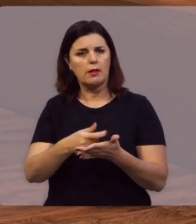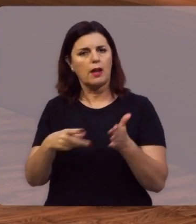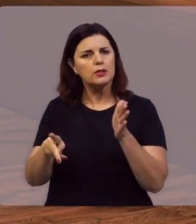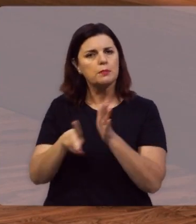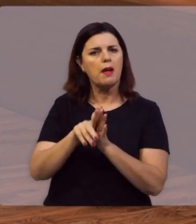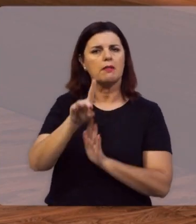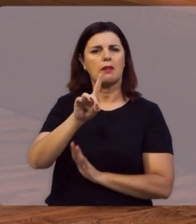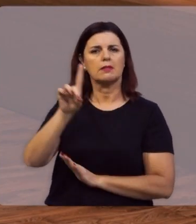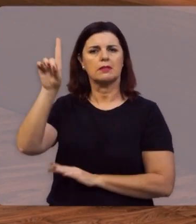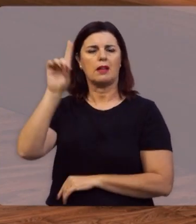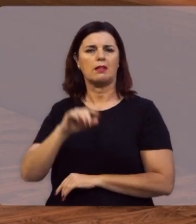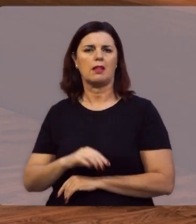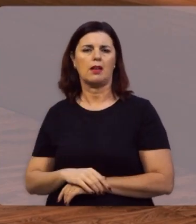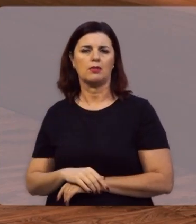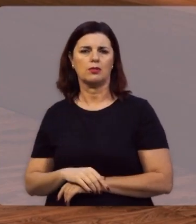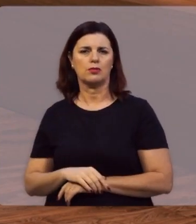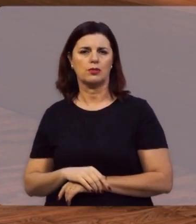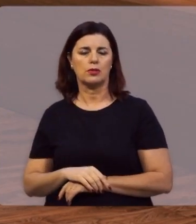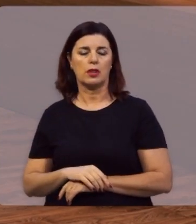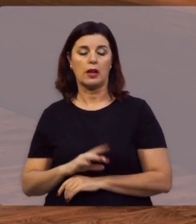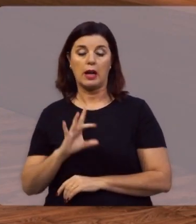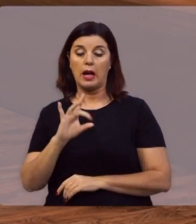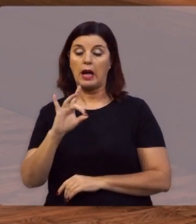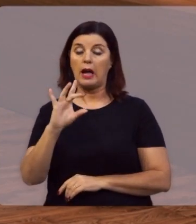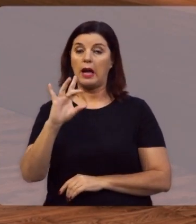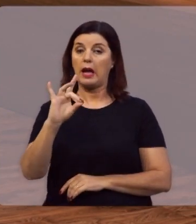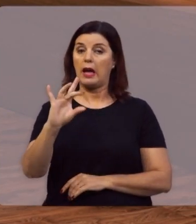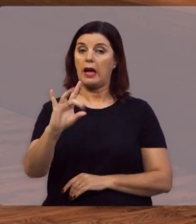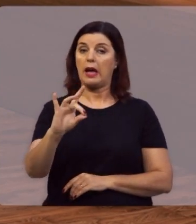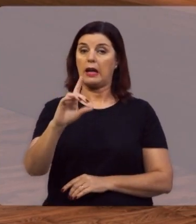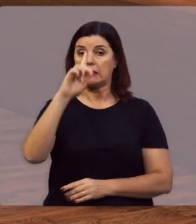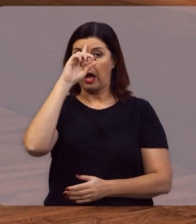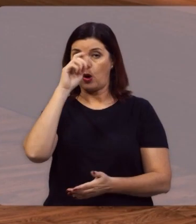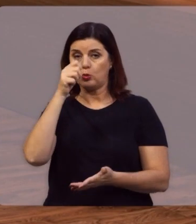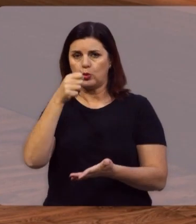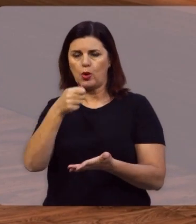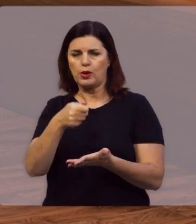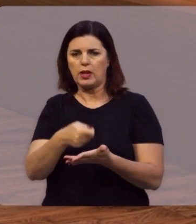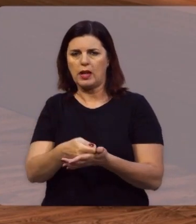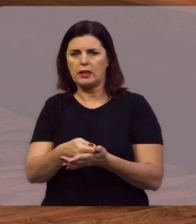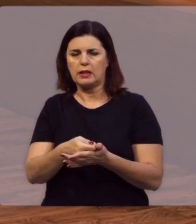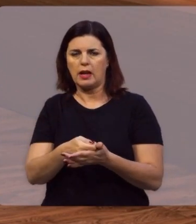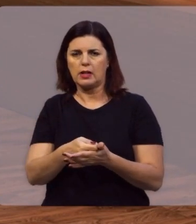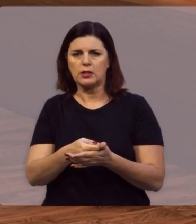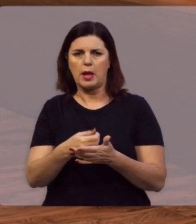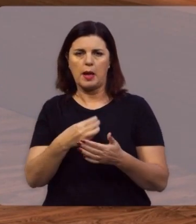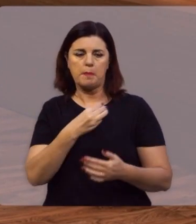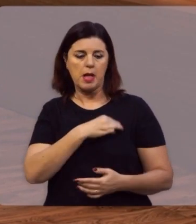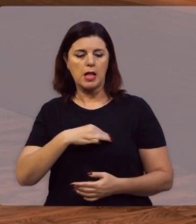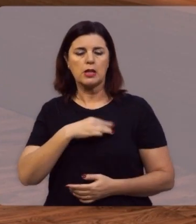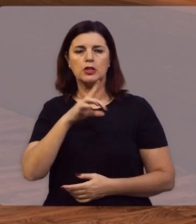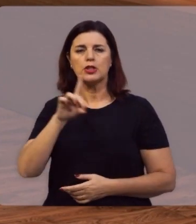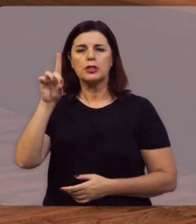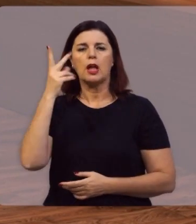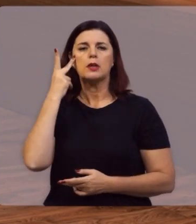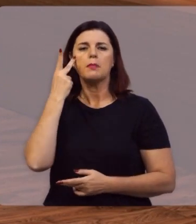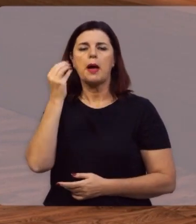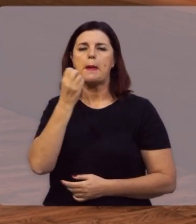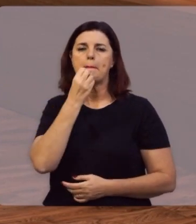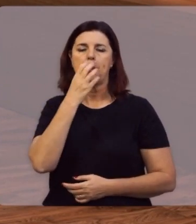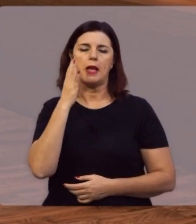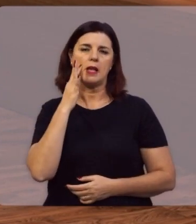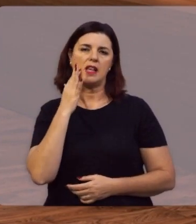Versículo 4 visto que autoridade é ministro de Deus para o teu bem e esta palavra